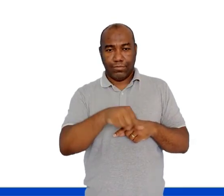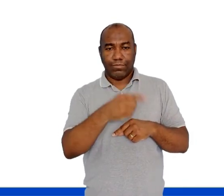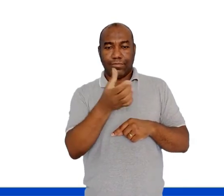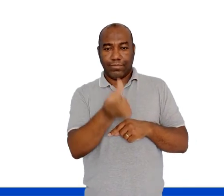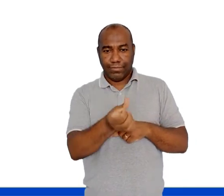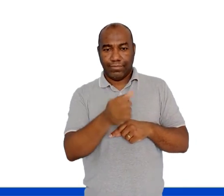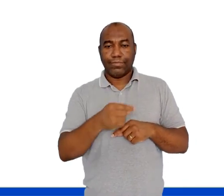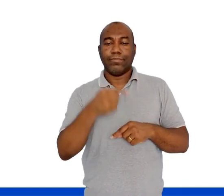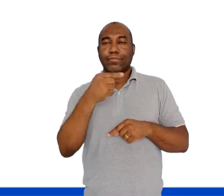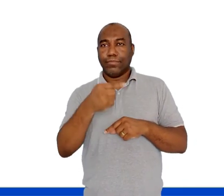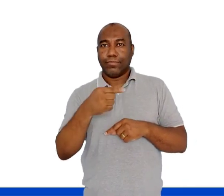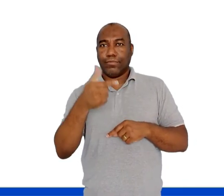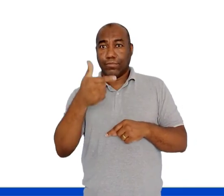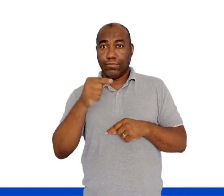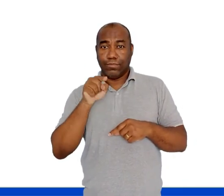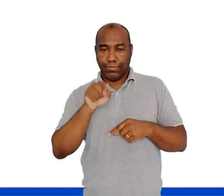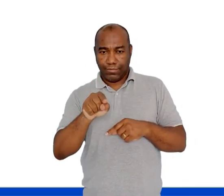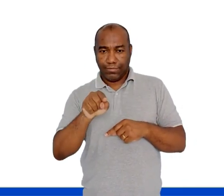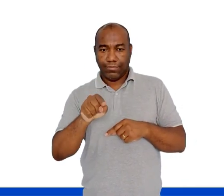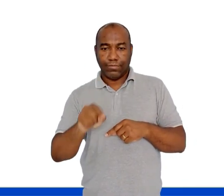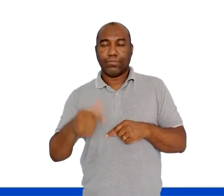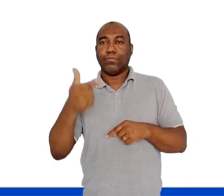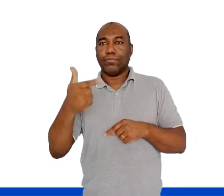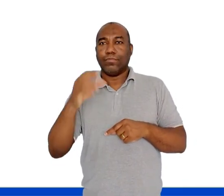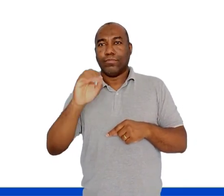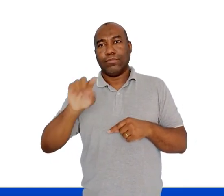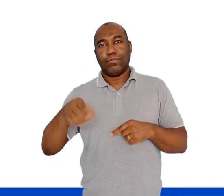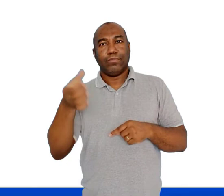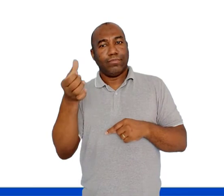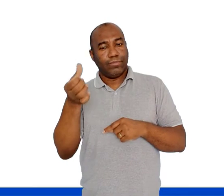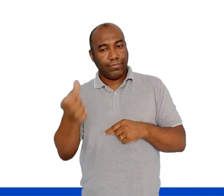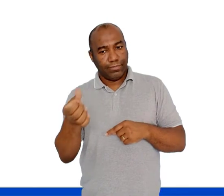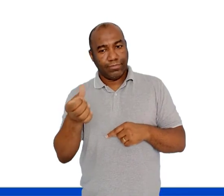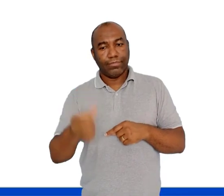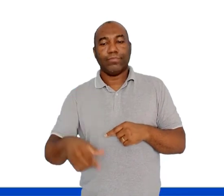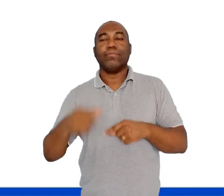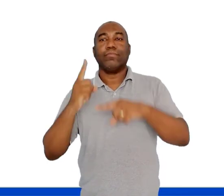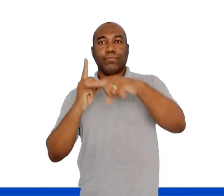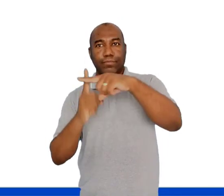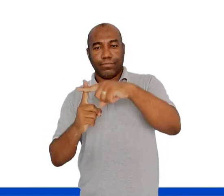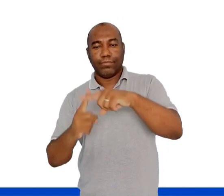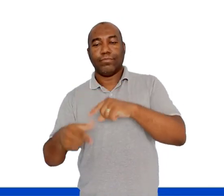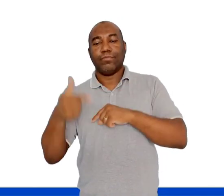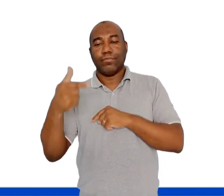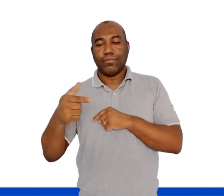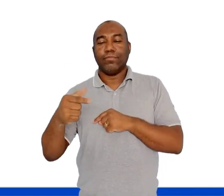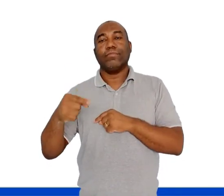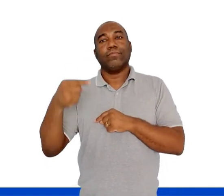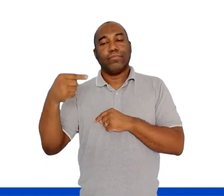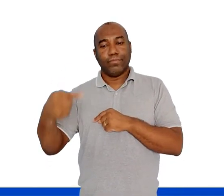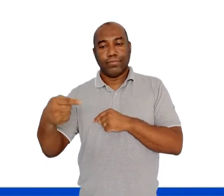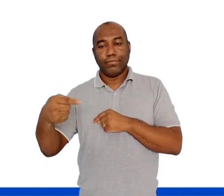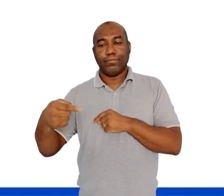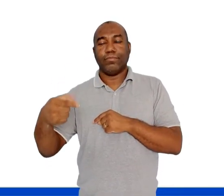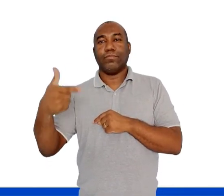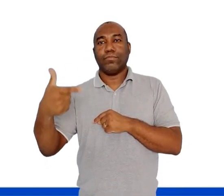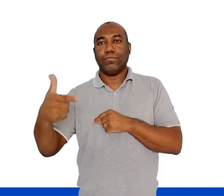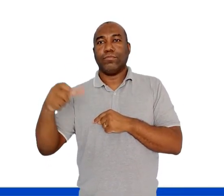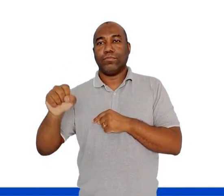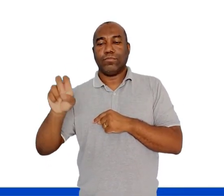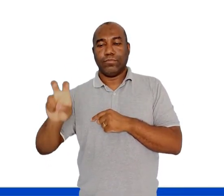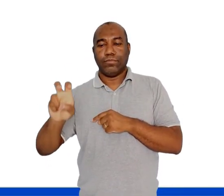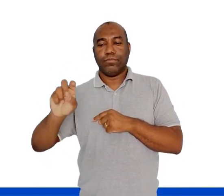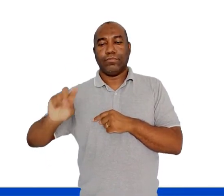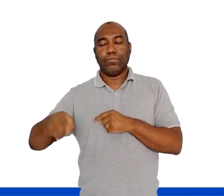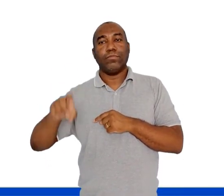essa bagunça? Duas vezes menos 32, a gente calcula aí separado. Duas vezes menos 20, a gente calcula separado. Duas vezes menos